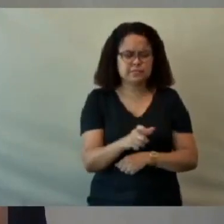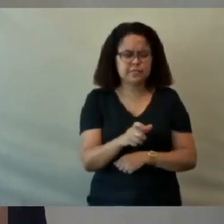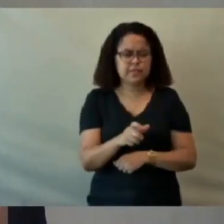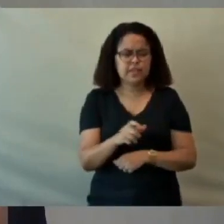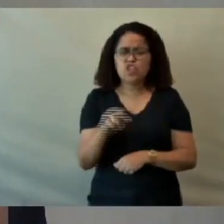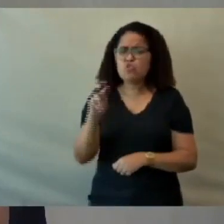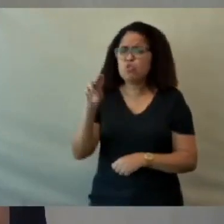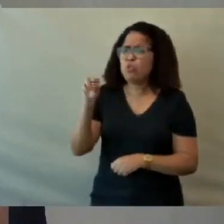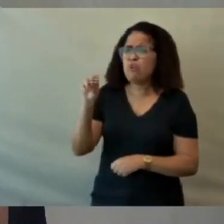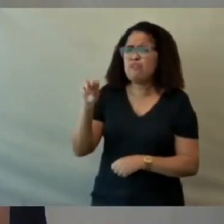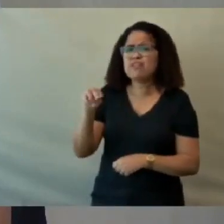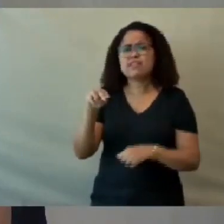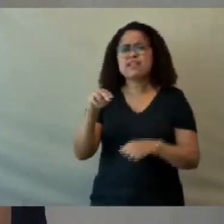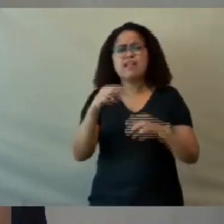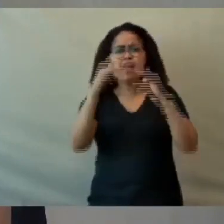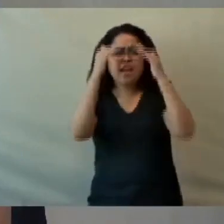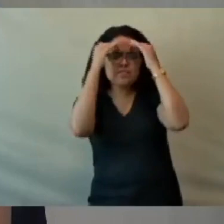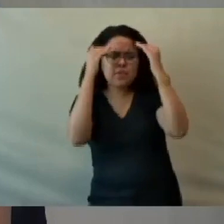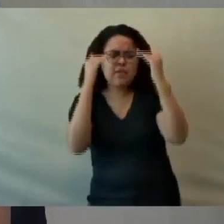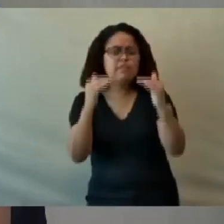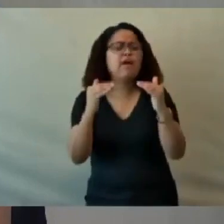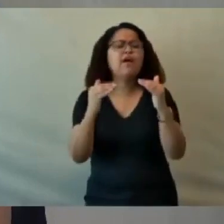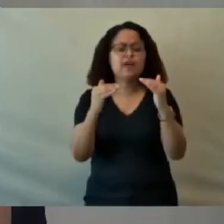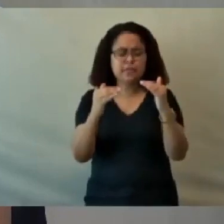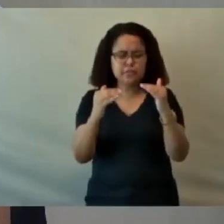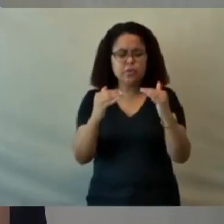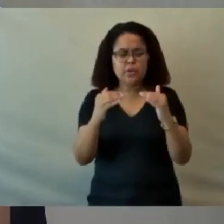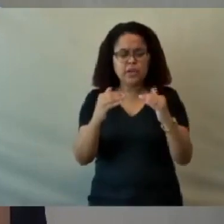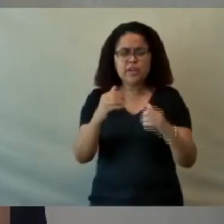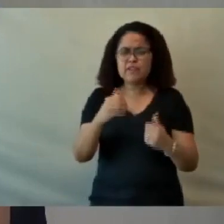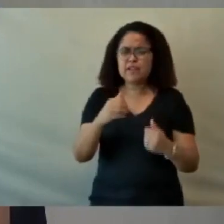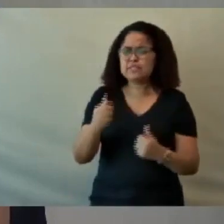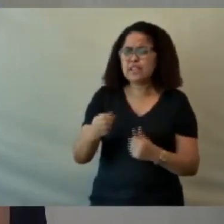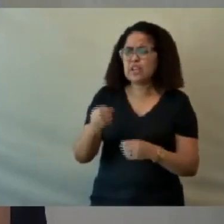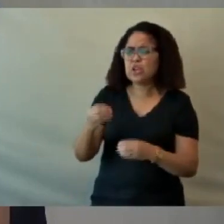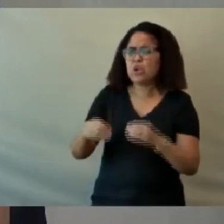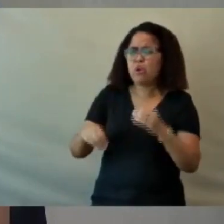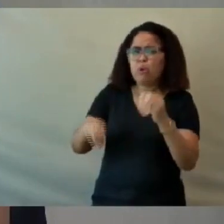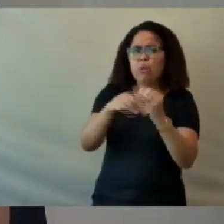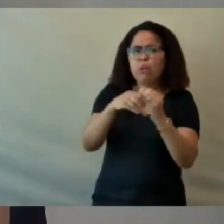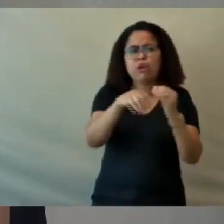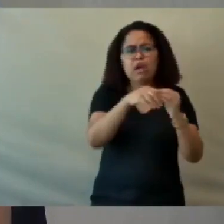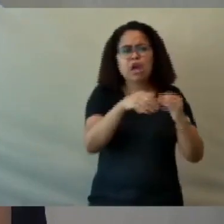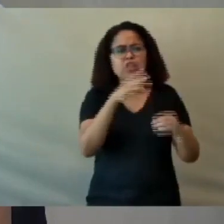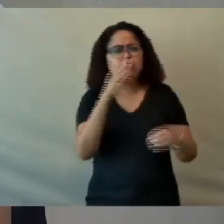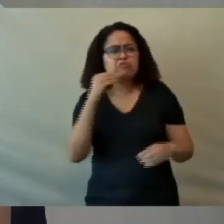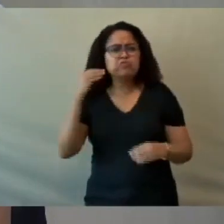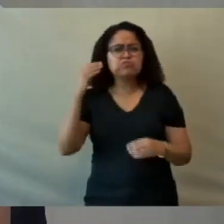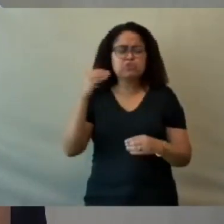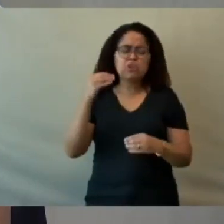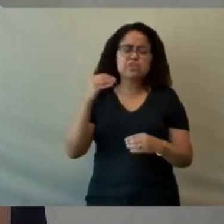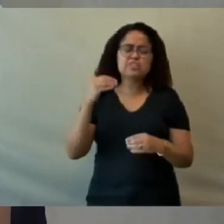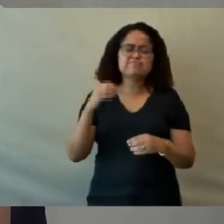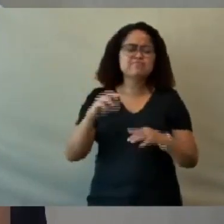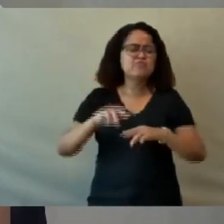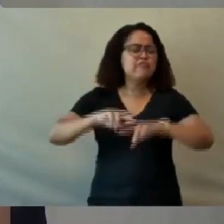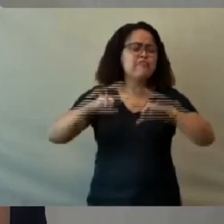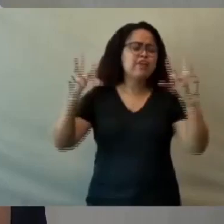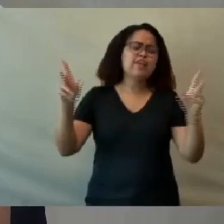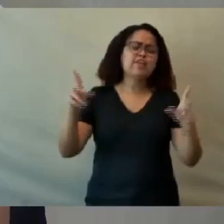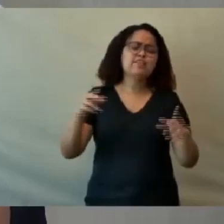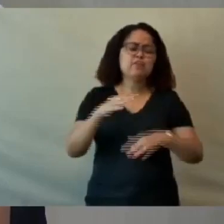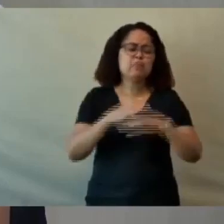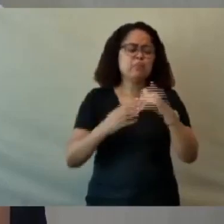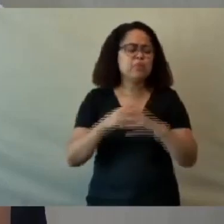colocar em outra função que não é a parte dele então se a profissão for regularizada o cuidador vai sentir mais